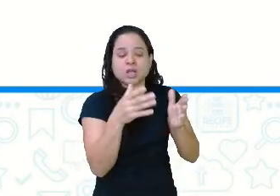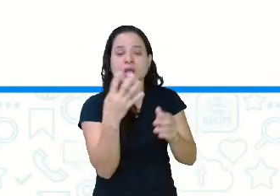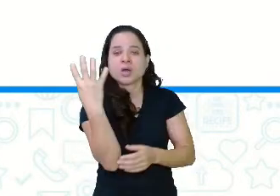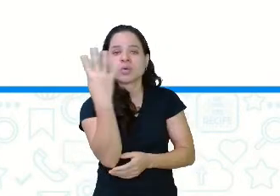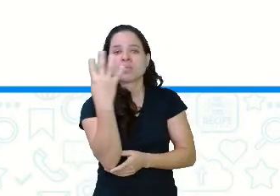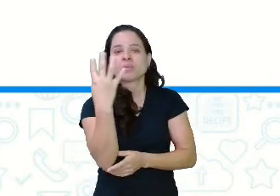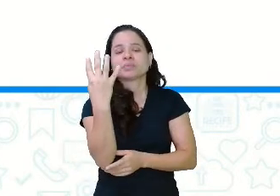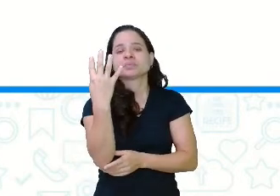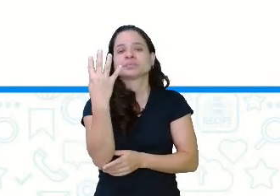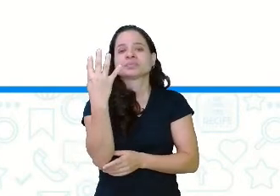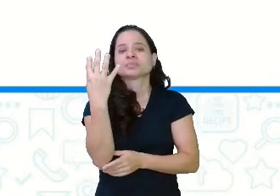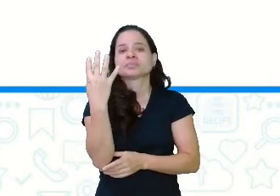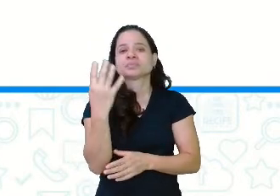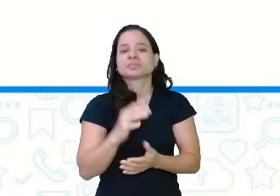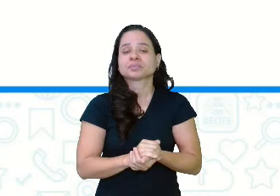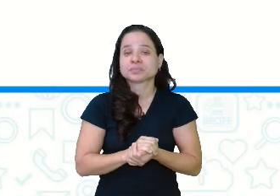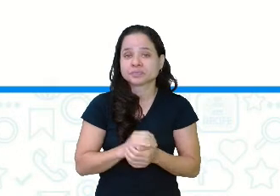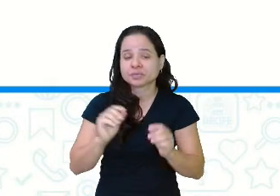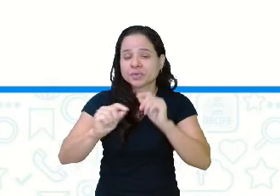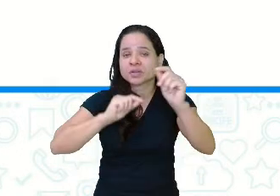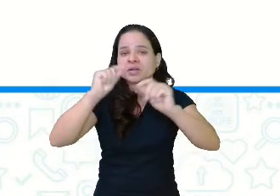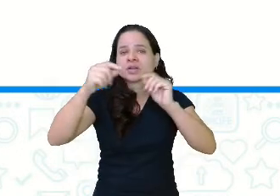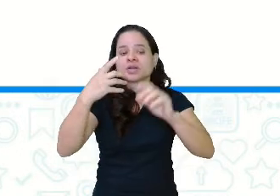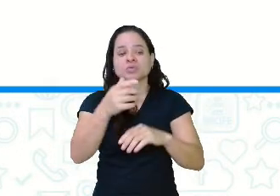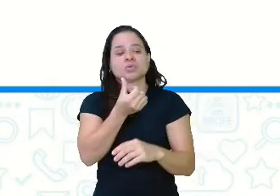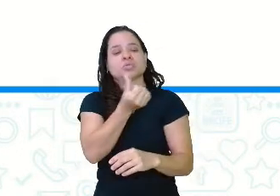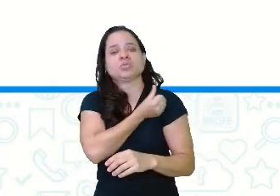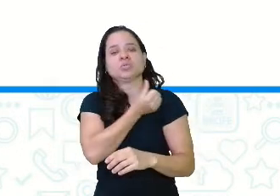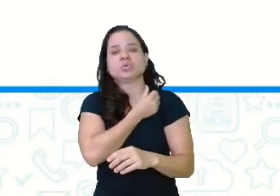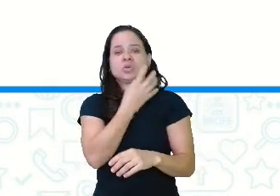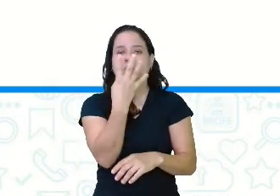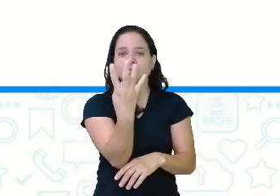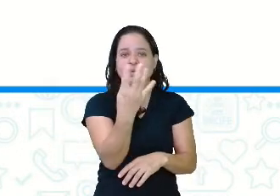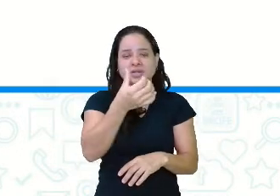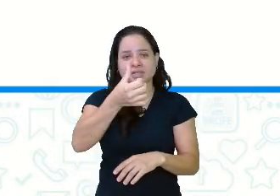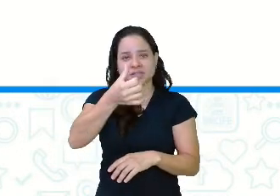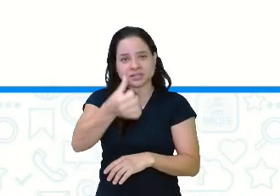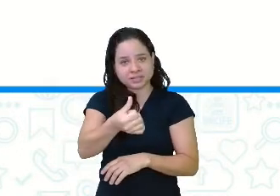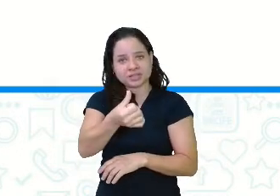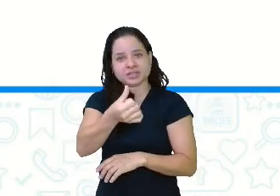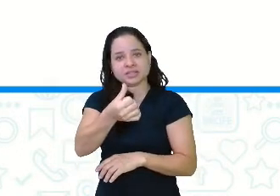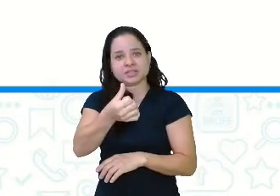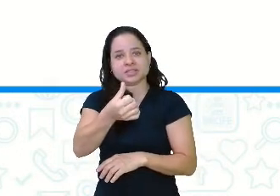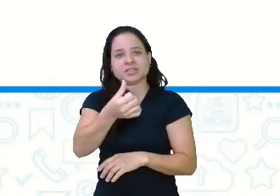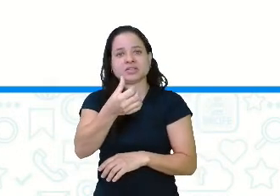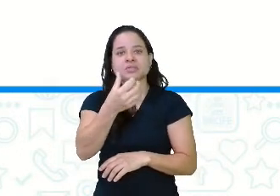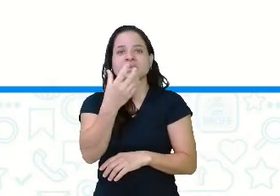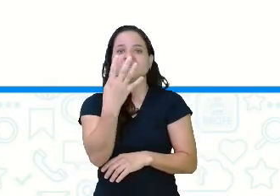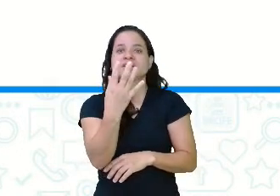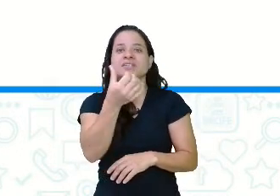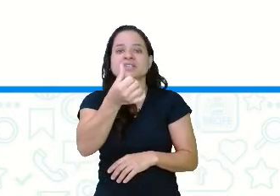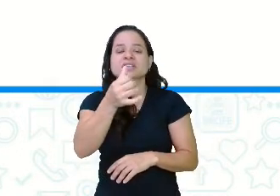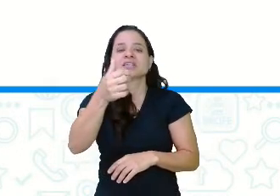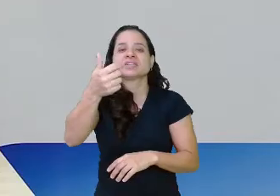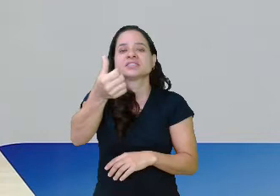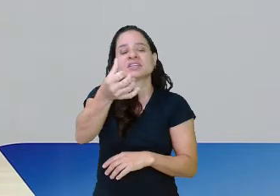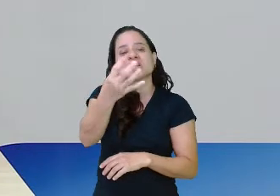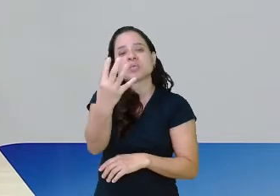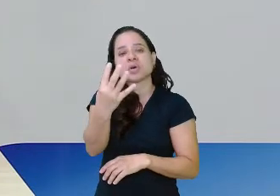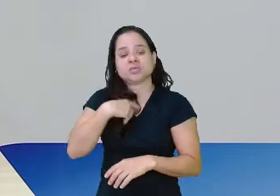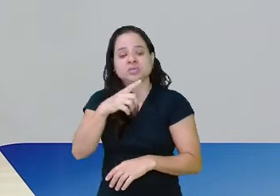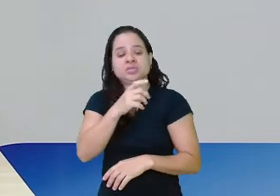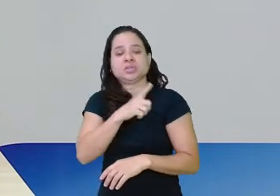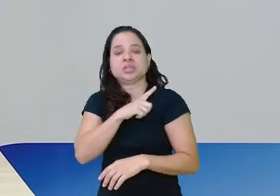4, respectivamente, nos números 46 e 64 eu tenho